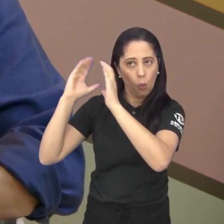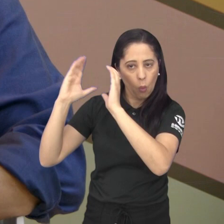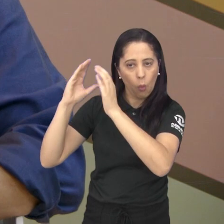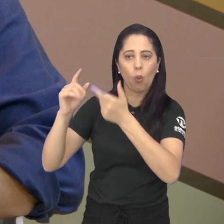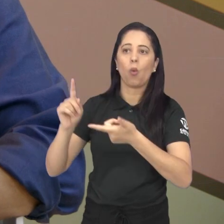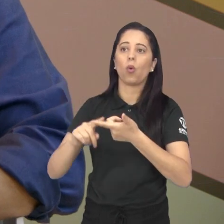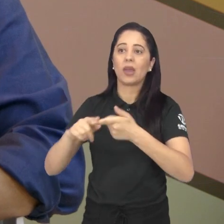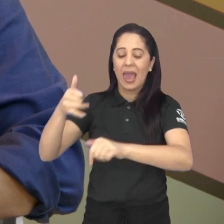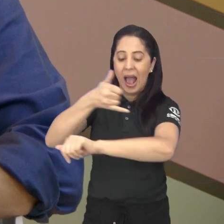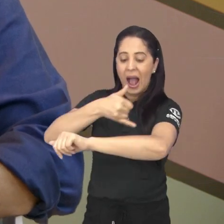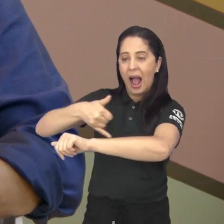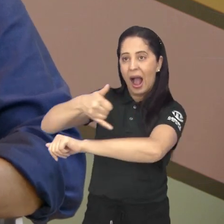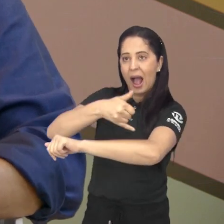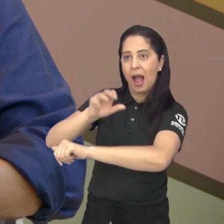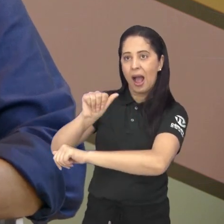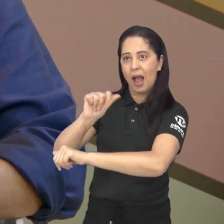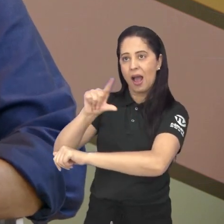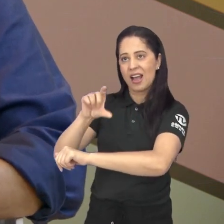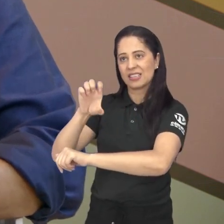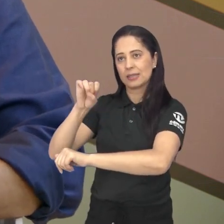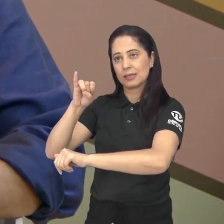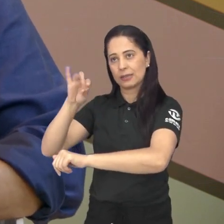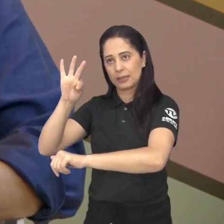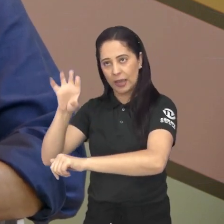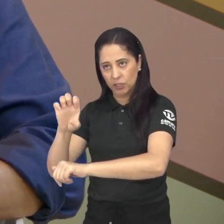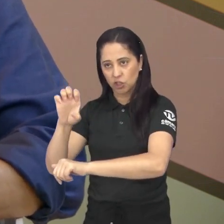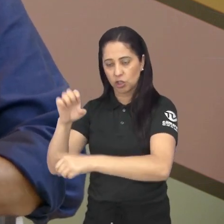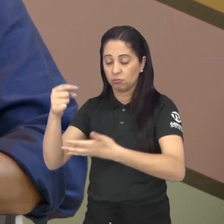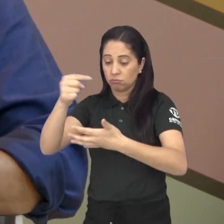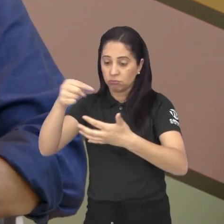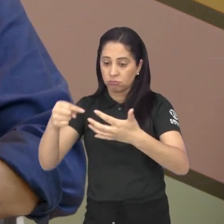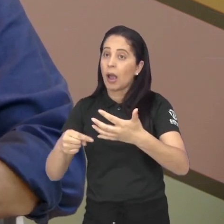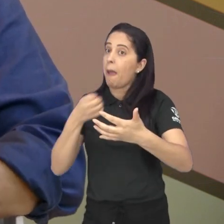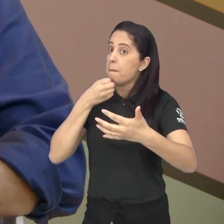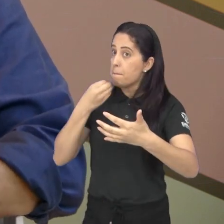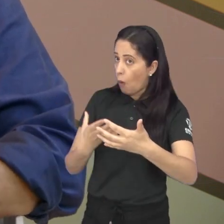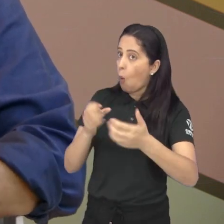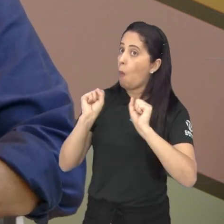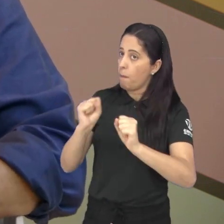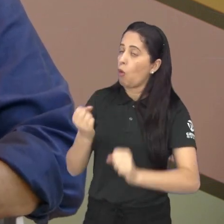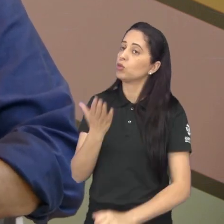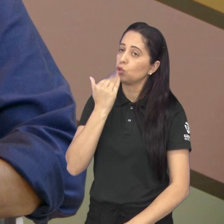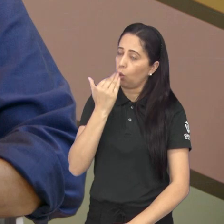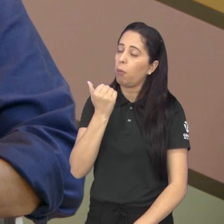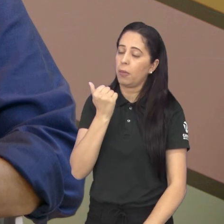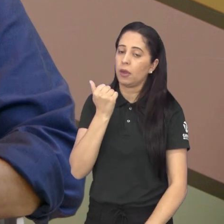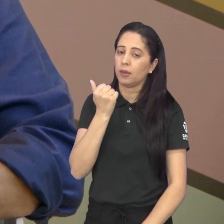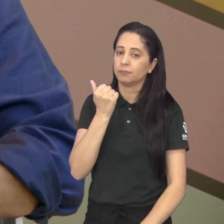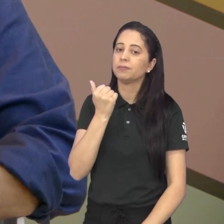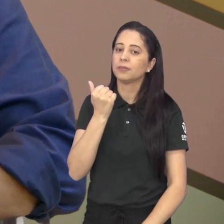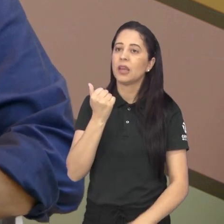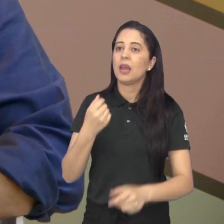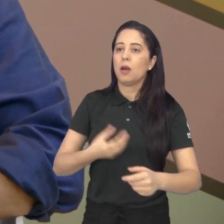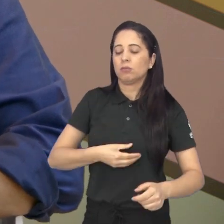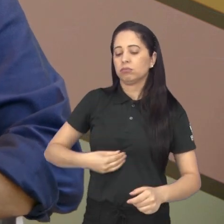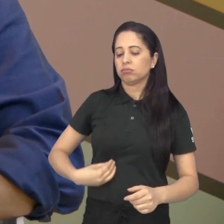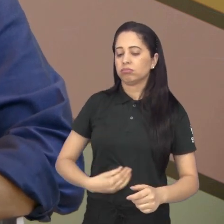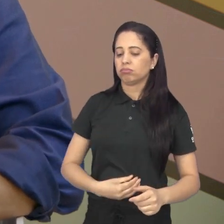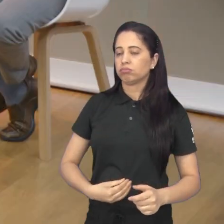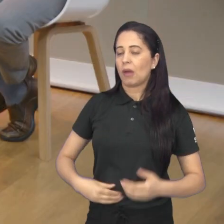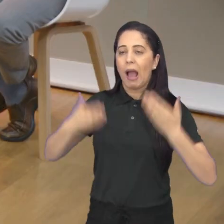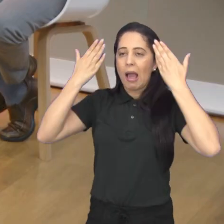extra virgem, né? Isso são gorduras boas, fundamentais para o nosso organismo e para o bom funcionamento do